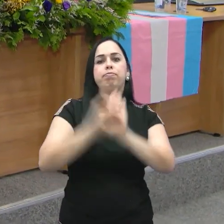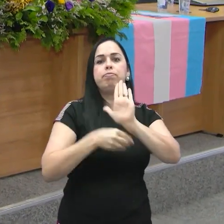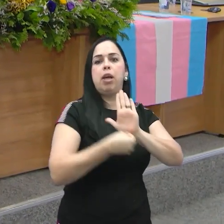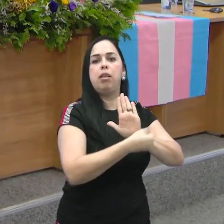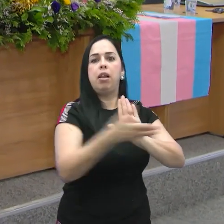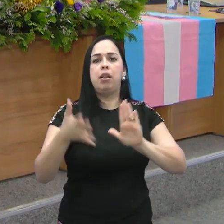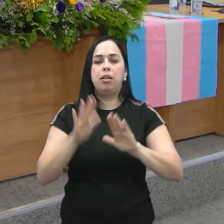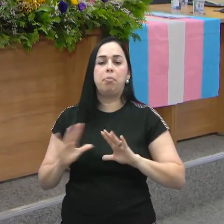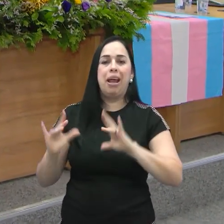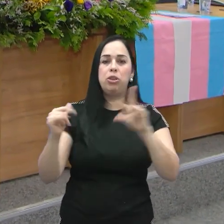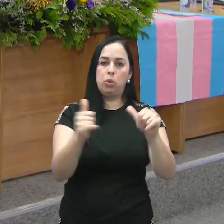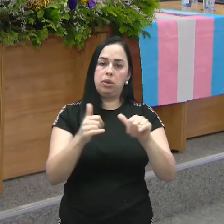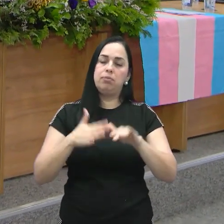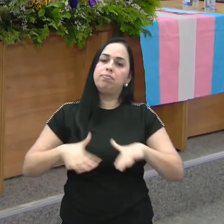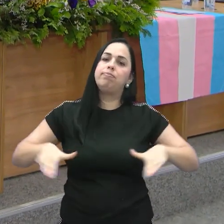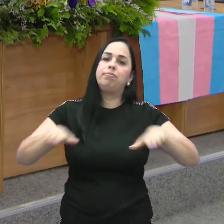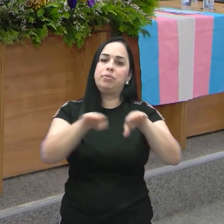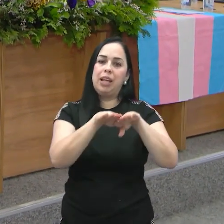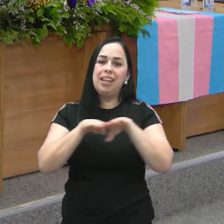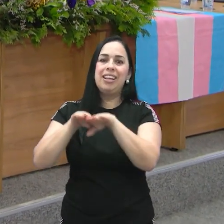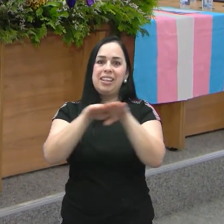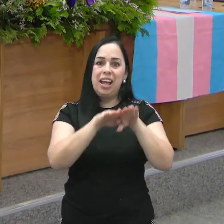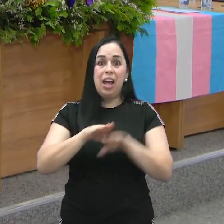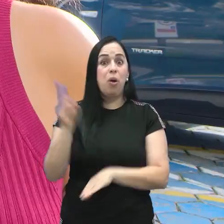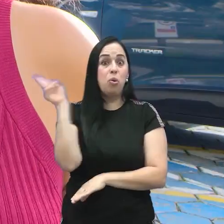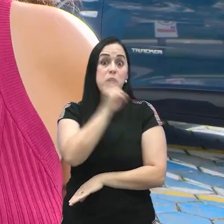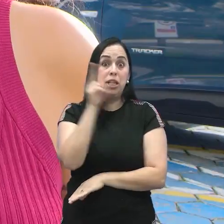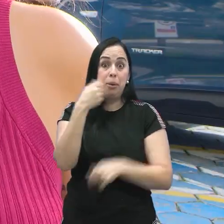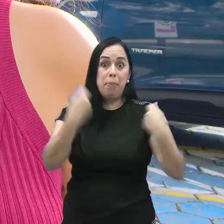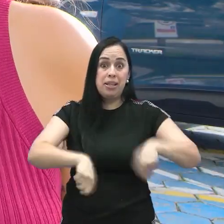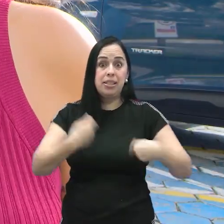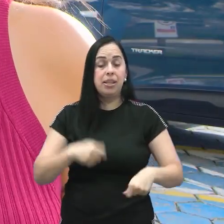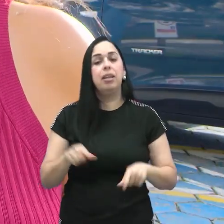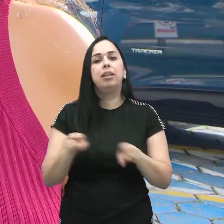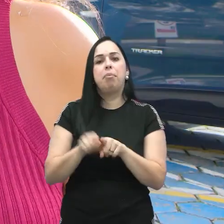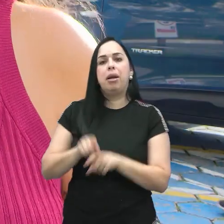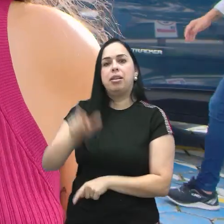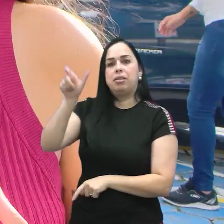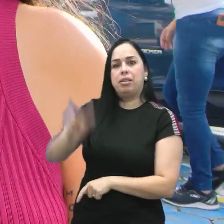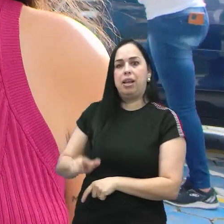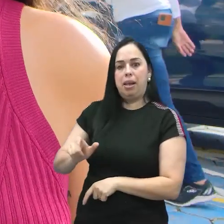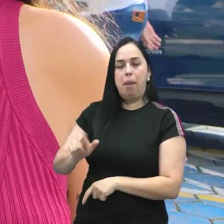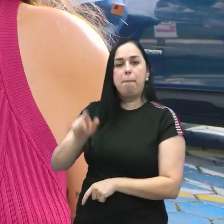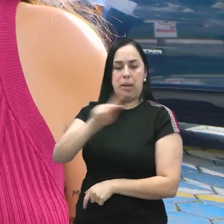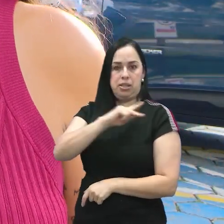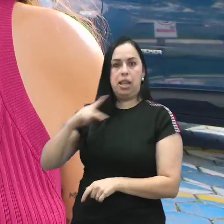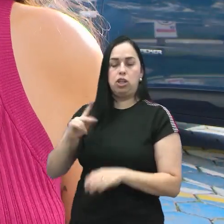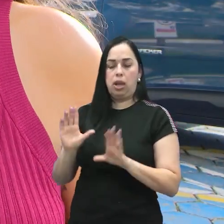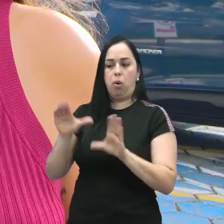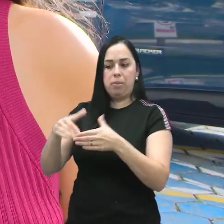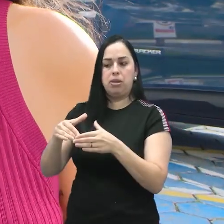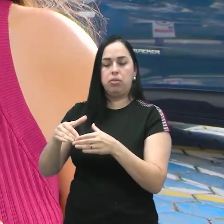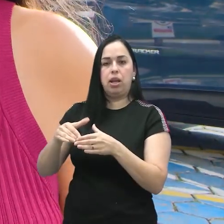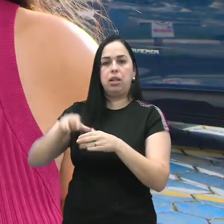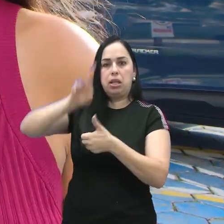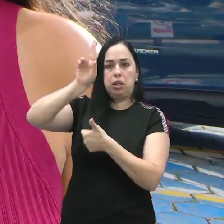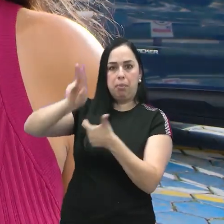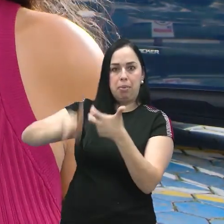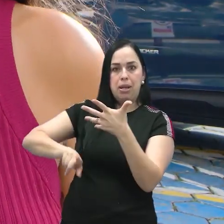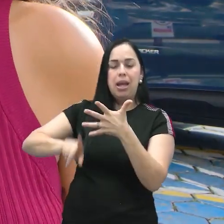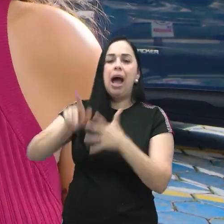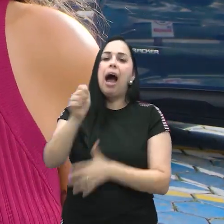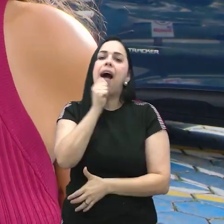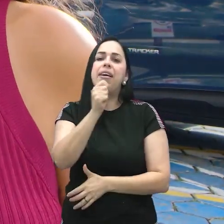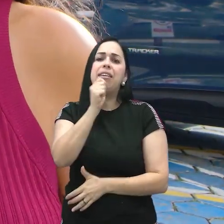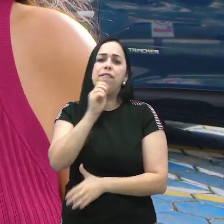direitos e cidadania para a comunidade é urgente. A presidente da Comissão de Diversidade destacou que ainda há